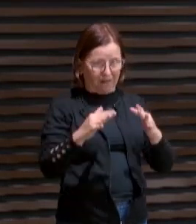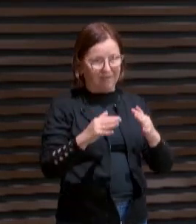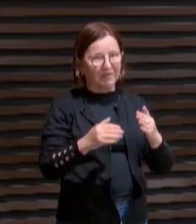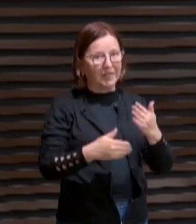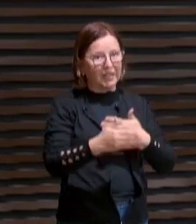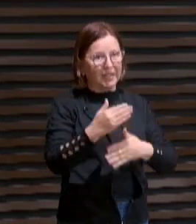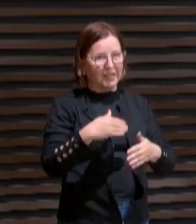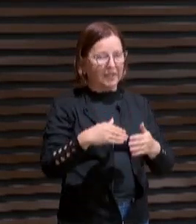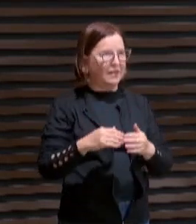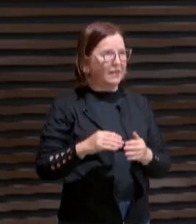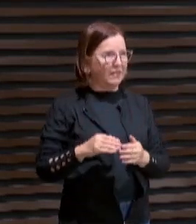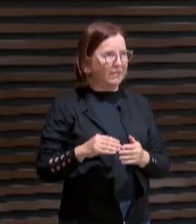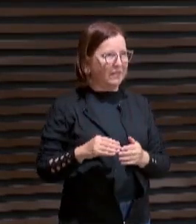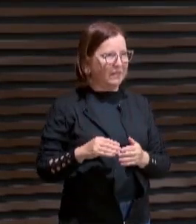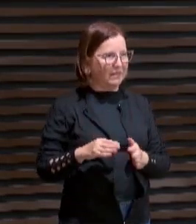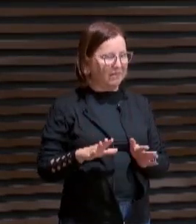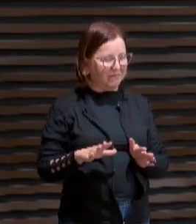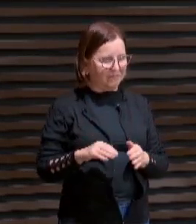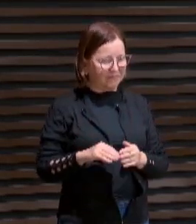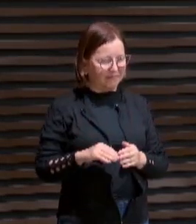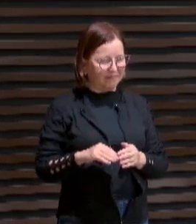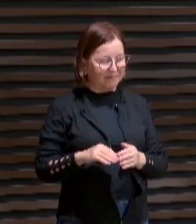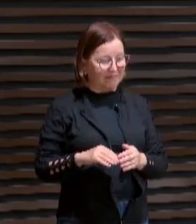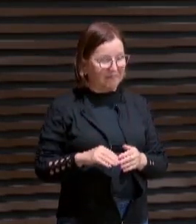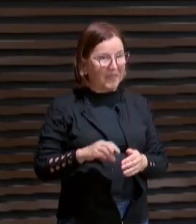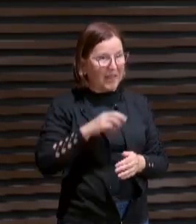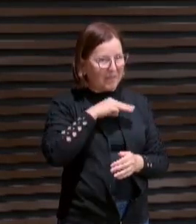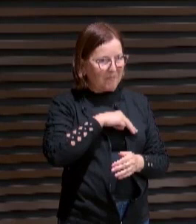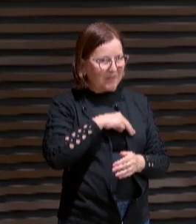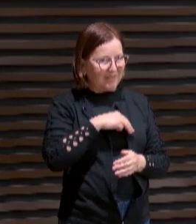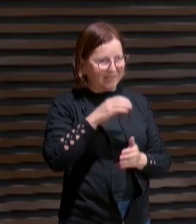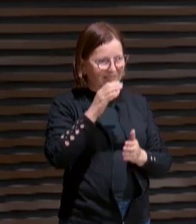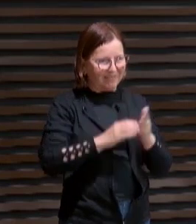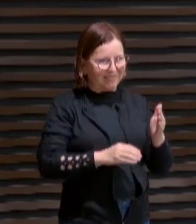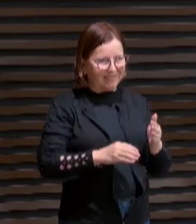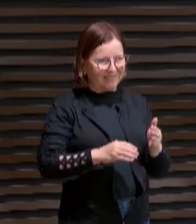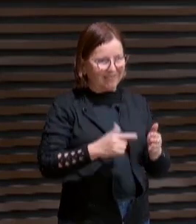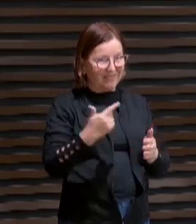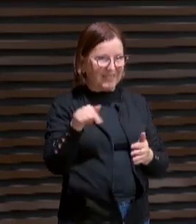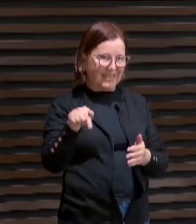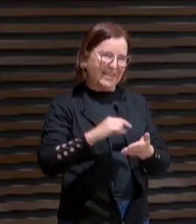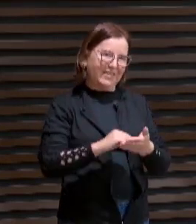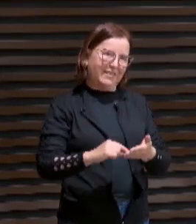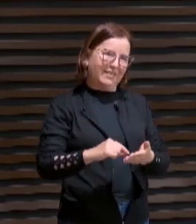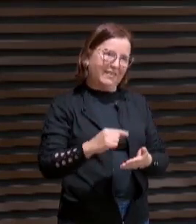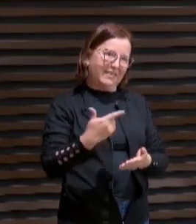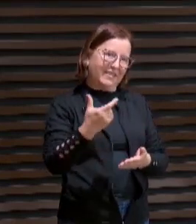através de um jogo. Vamos dar uma olhada em Mateus capítulo 27, verso 20. Mateus 27, 20.